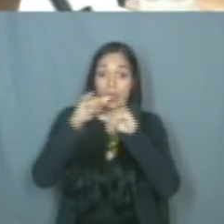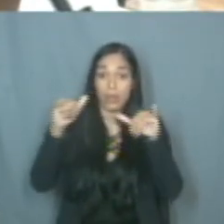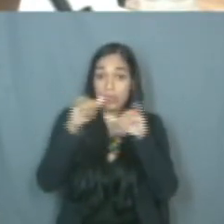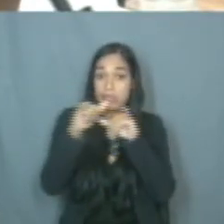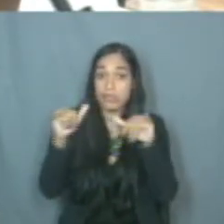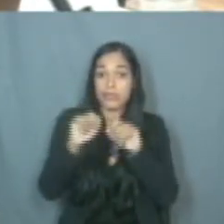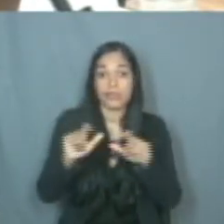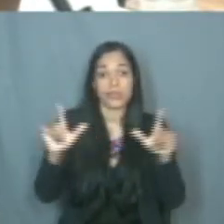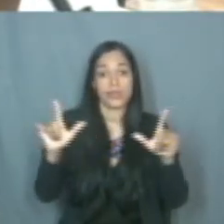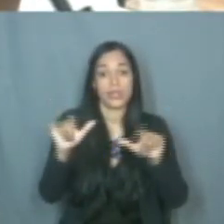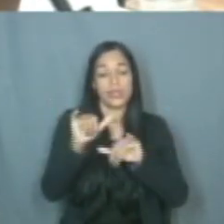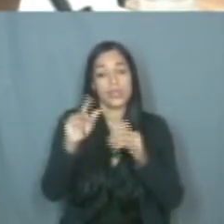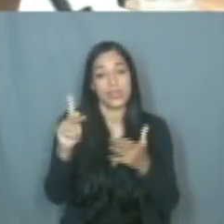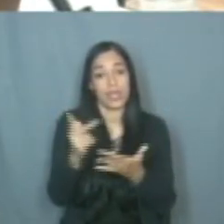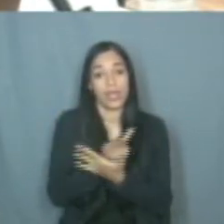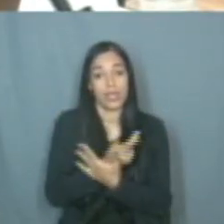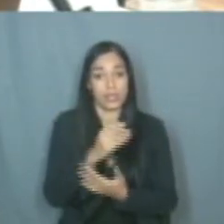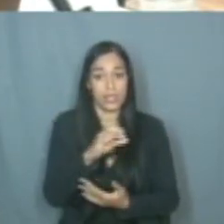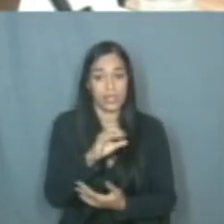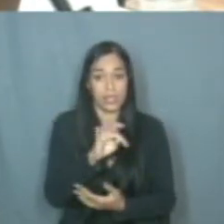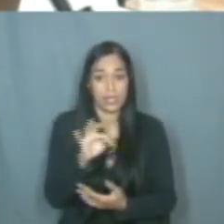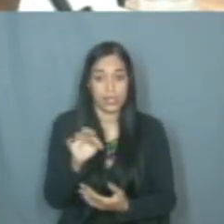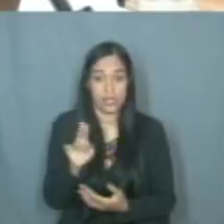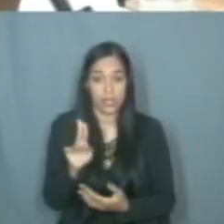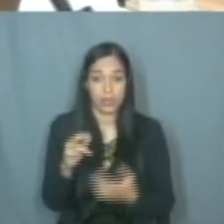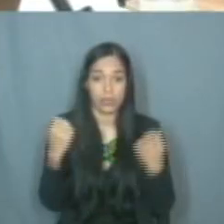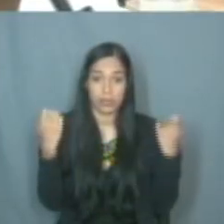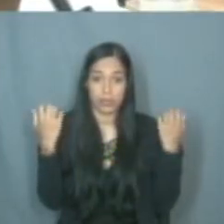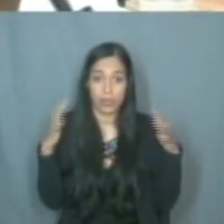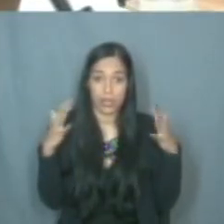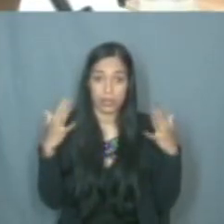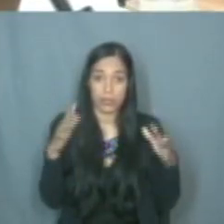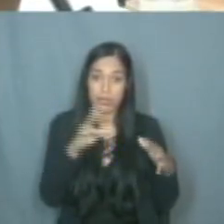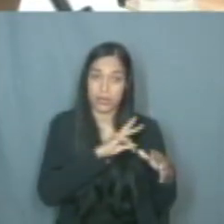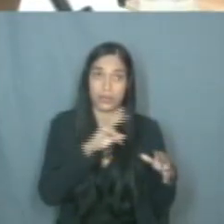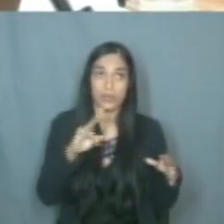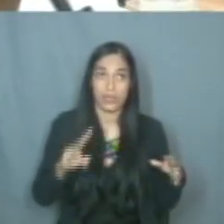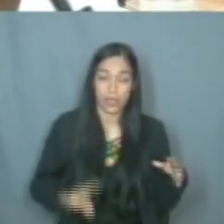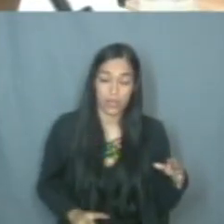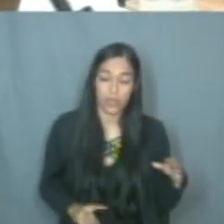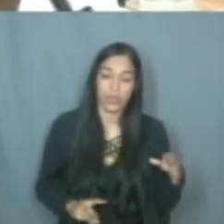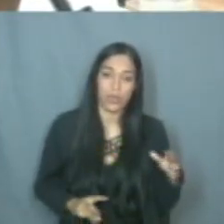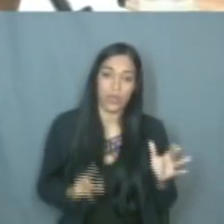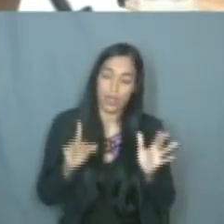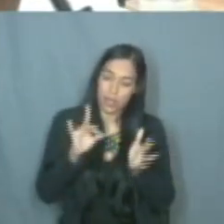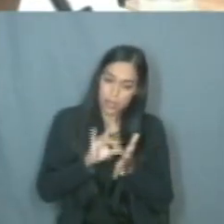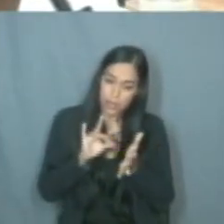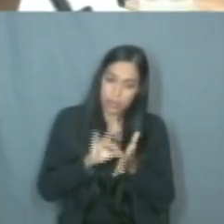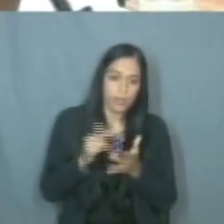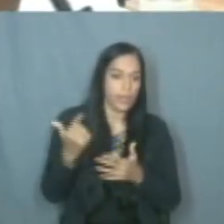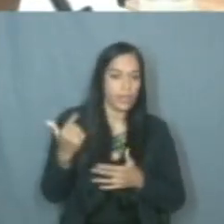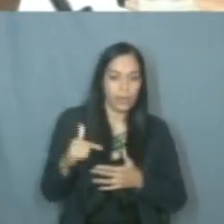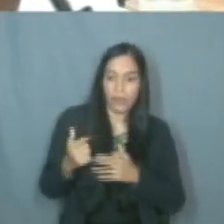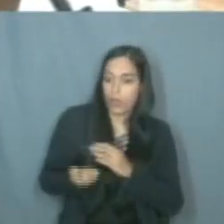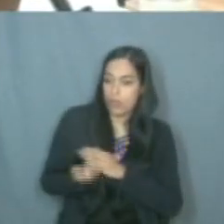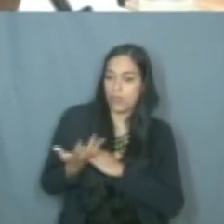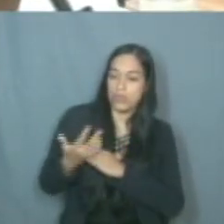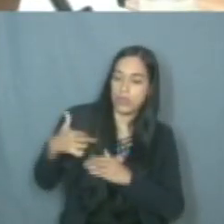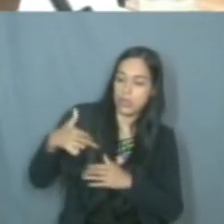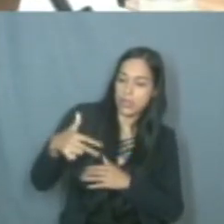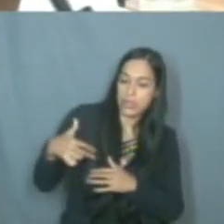completamente errada da CTTU. E parabenizar o vereador, dizer que realmente não existe fluxo de pessoas